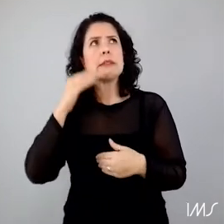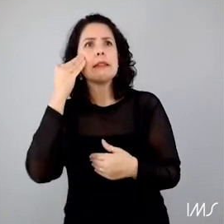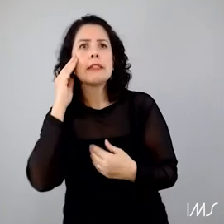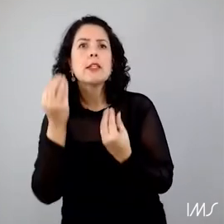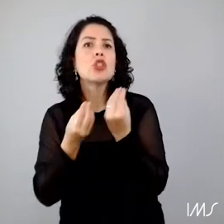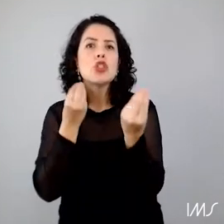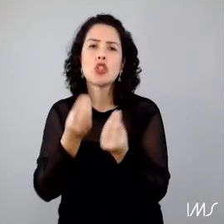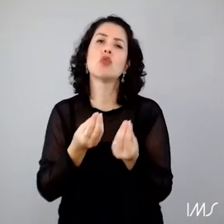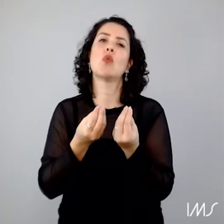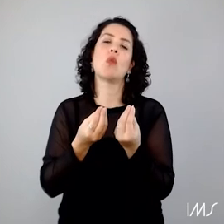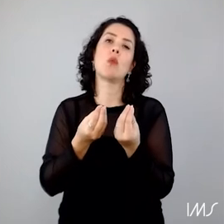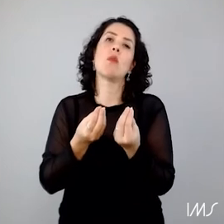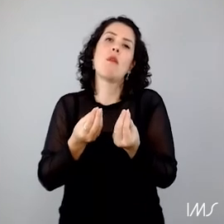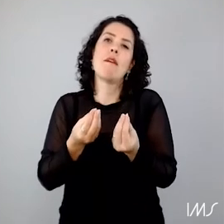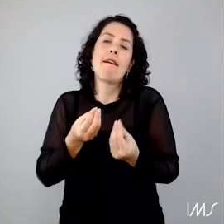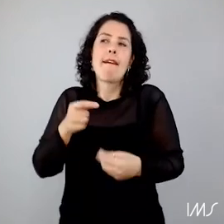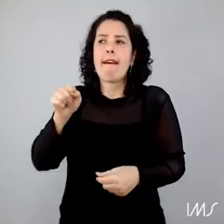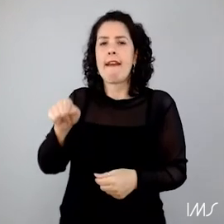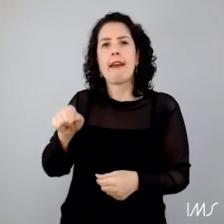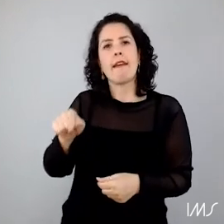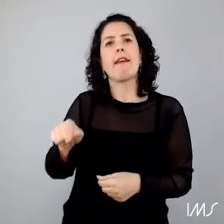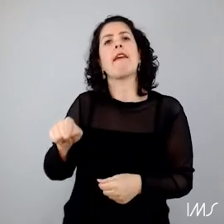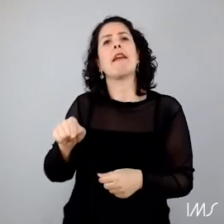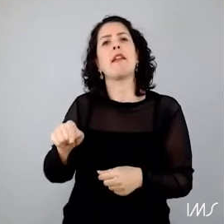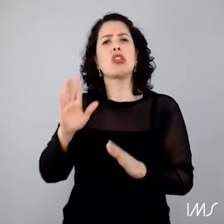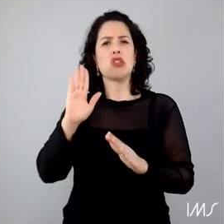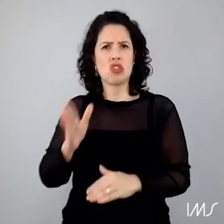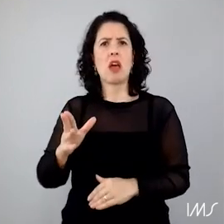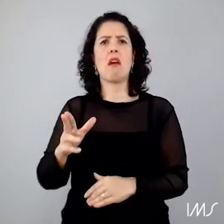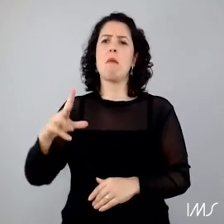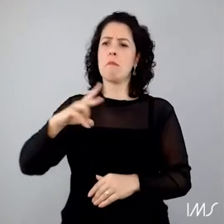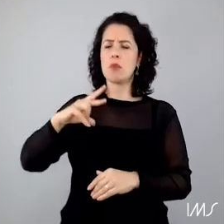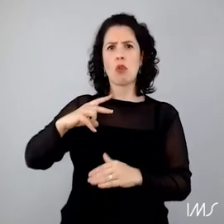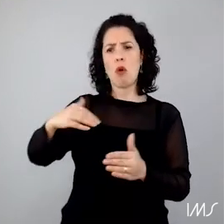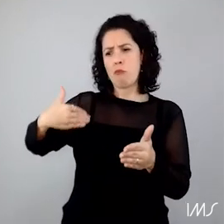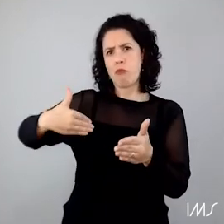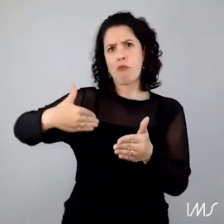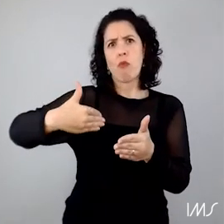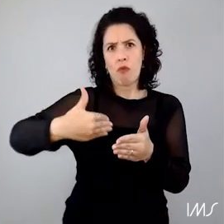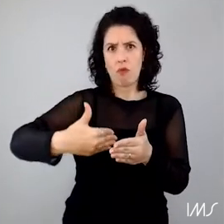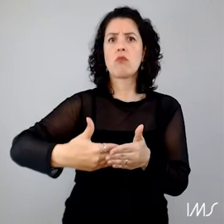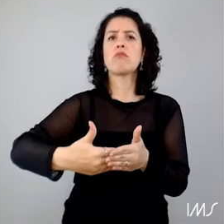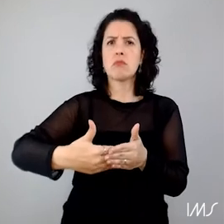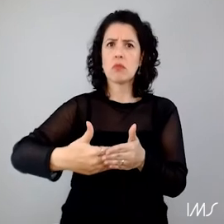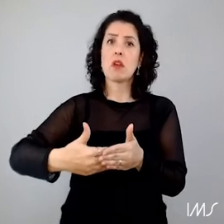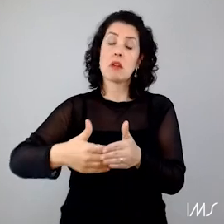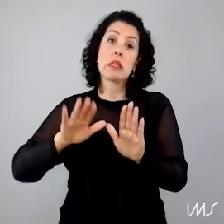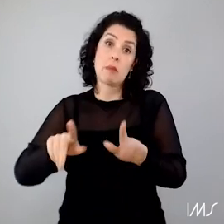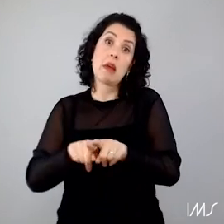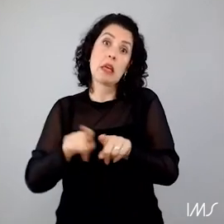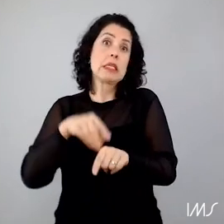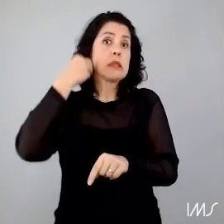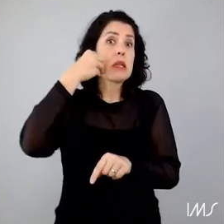pessoal e de formação um pouco fora, né, desse campo, né, e, ao mesmo tempo, esse mergulho muito radical que ela faz